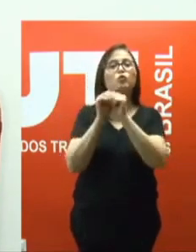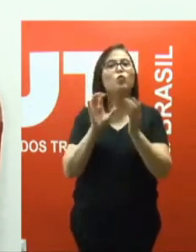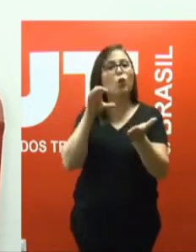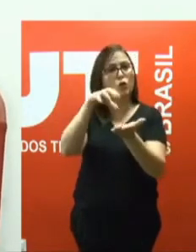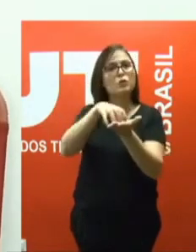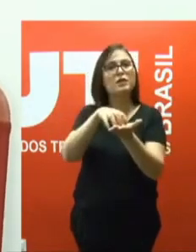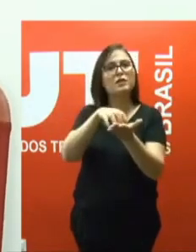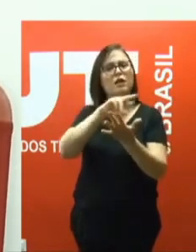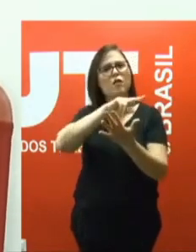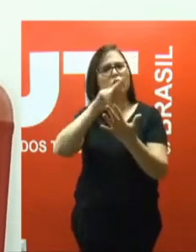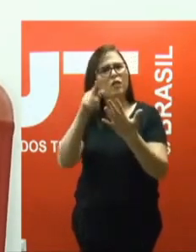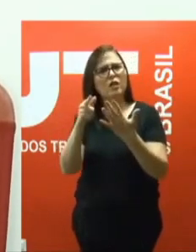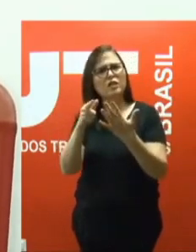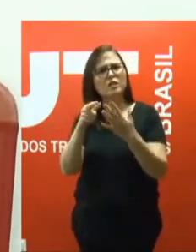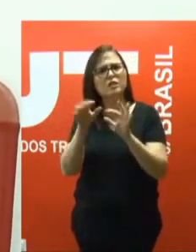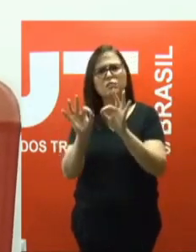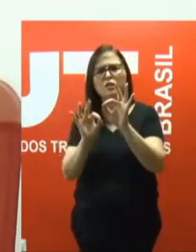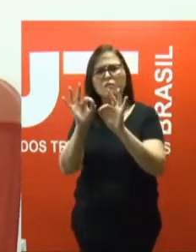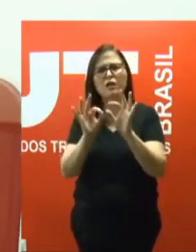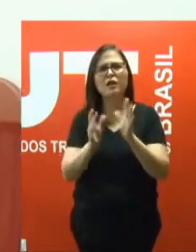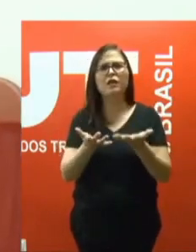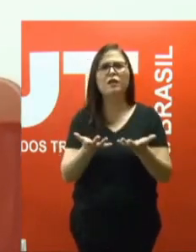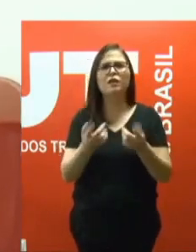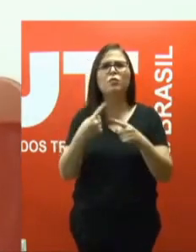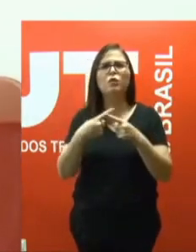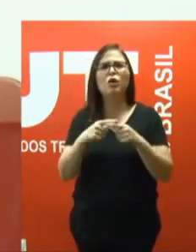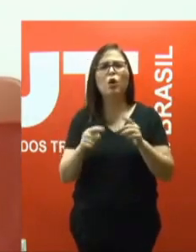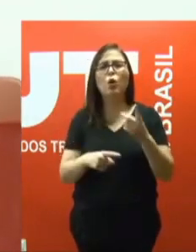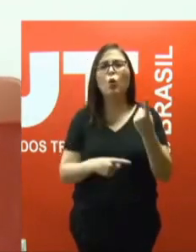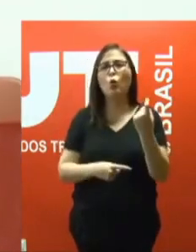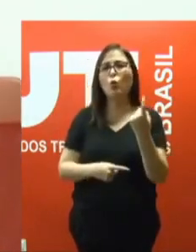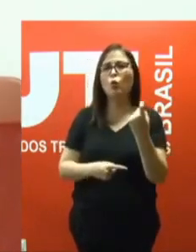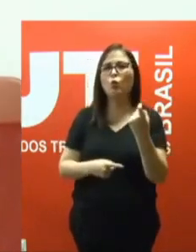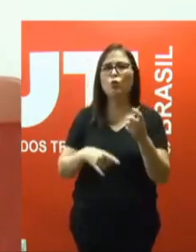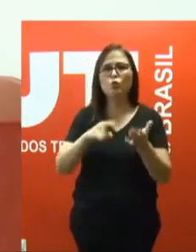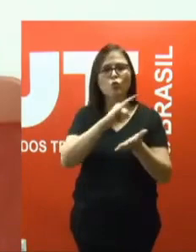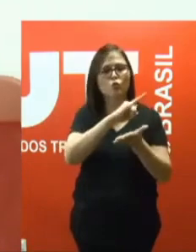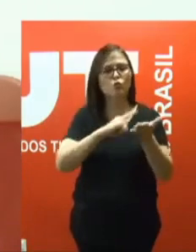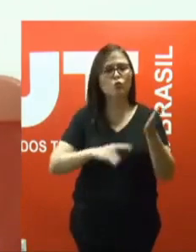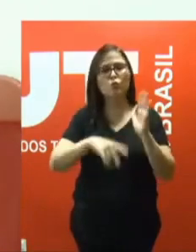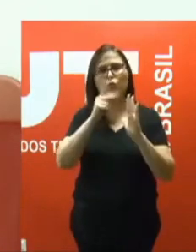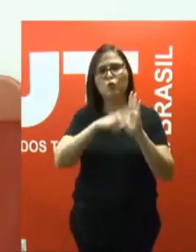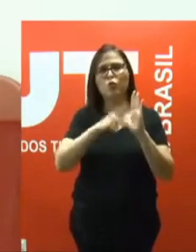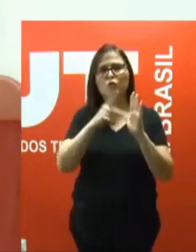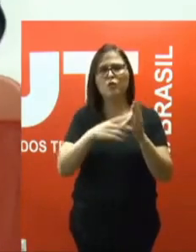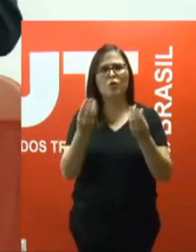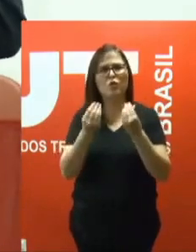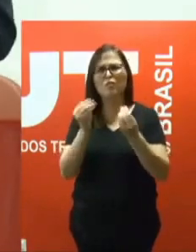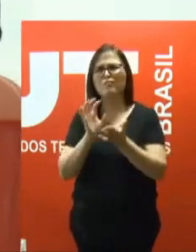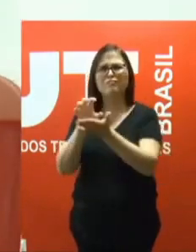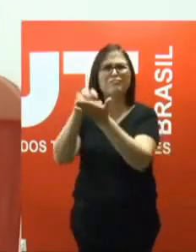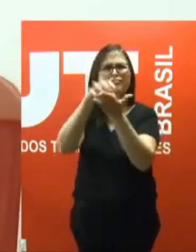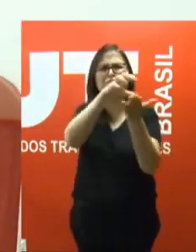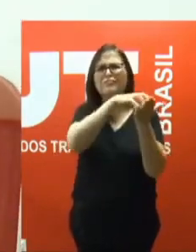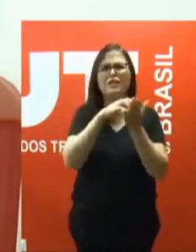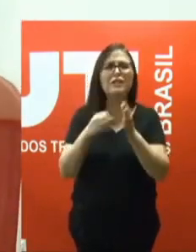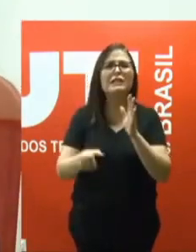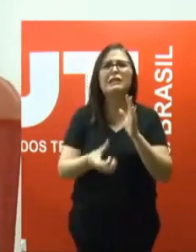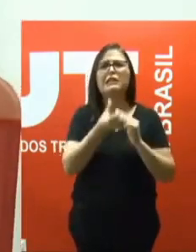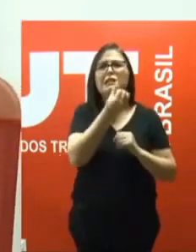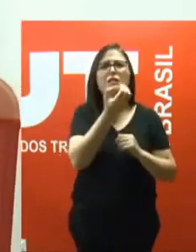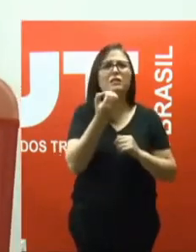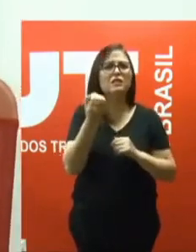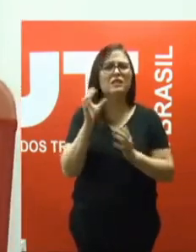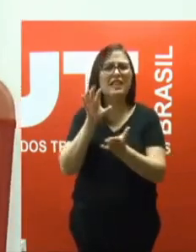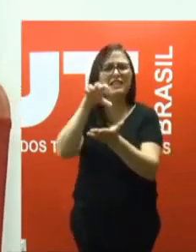que receber uma plataforma da CUT, uma da CGT, uma de 6, 7 centrais sindicais. Ou seja, é